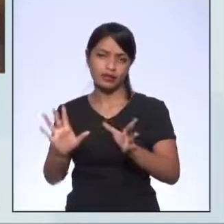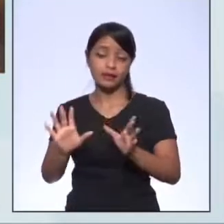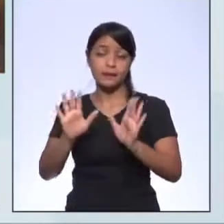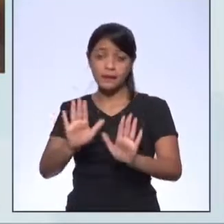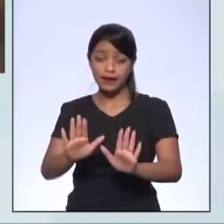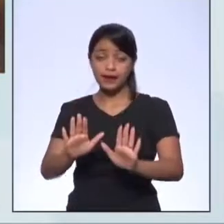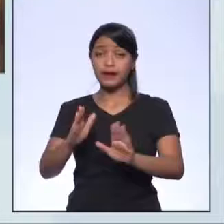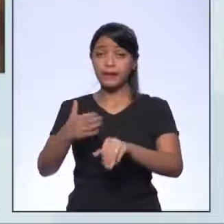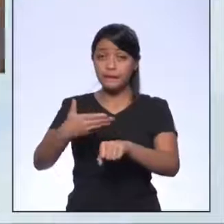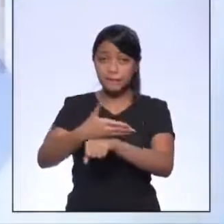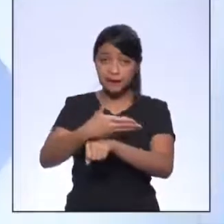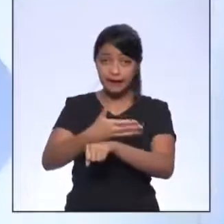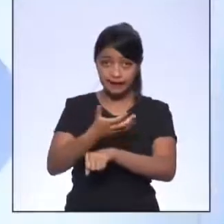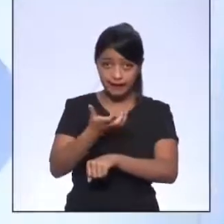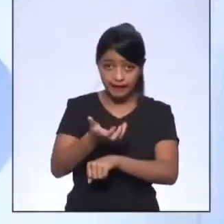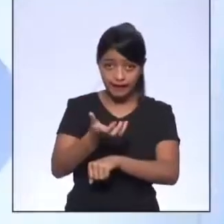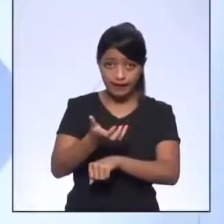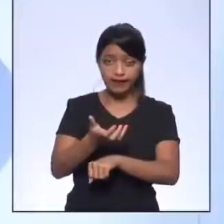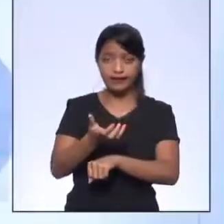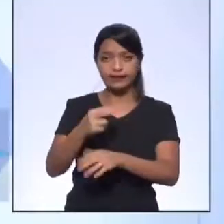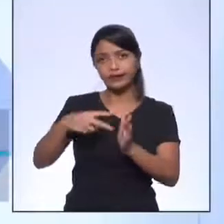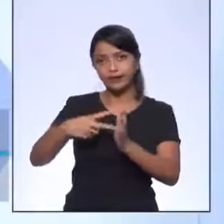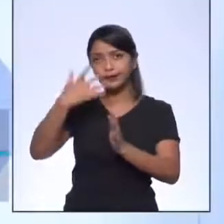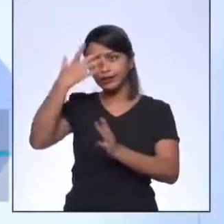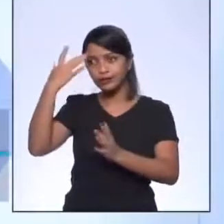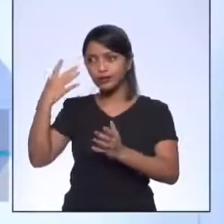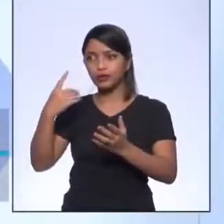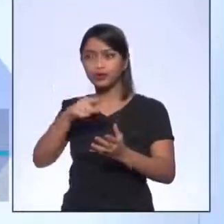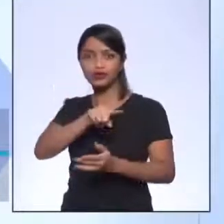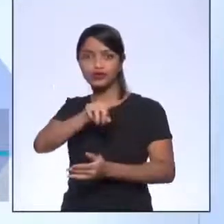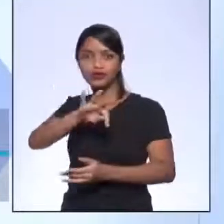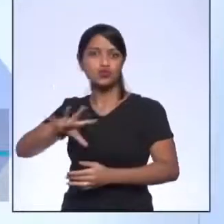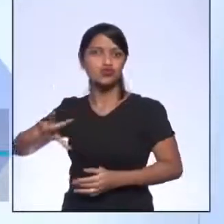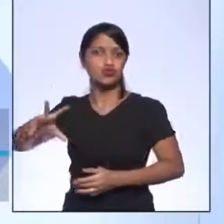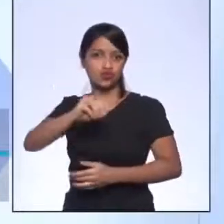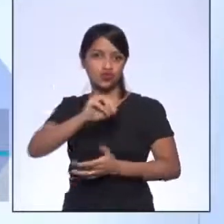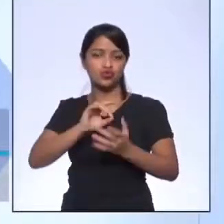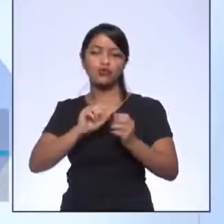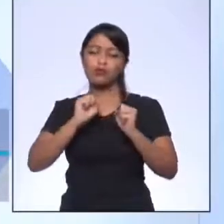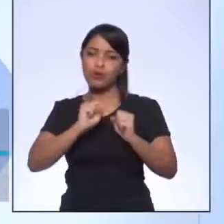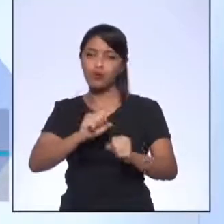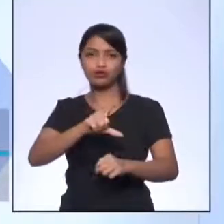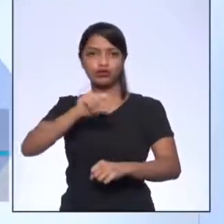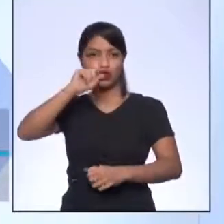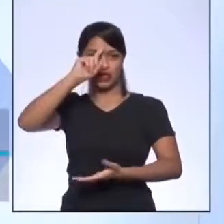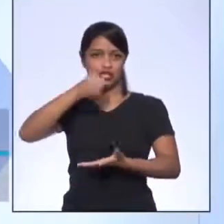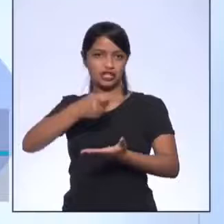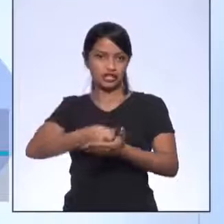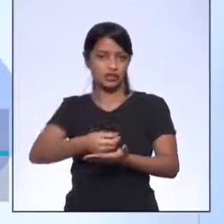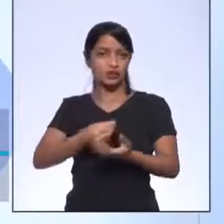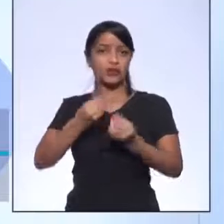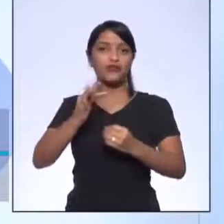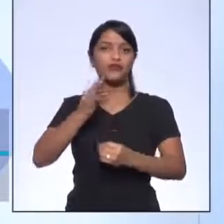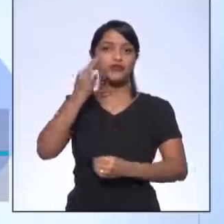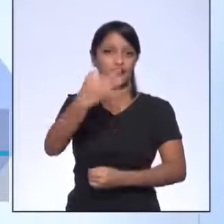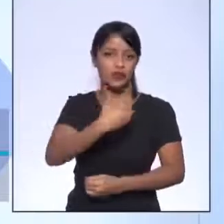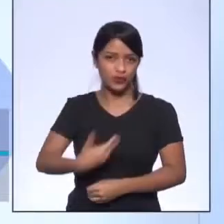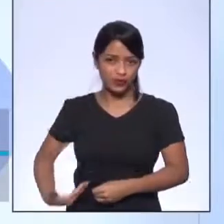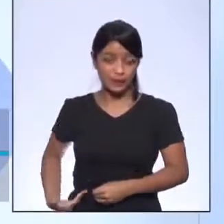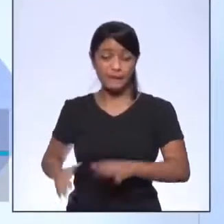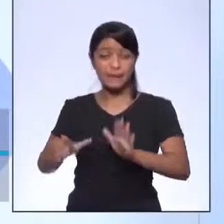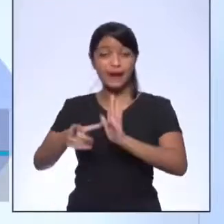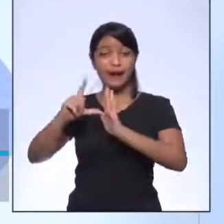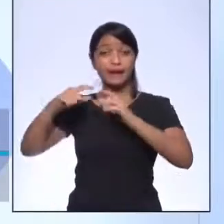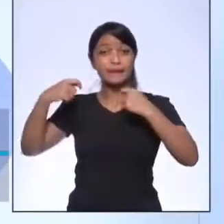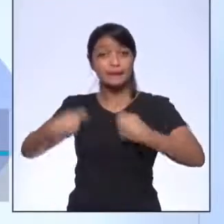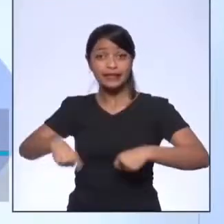decidir os rumos daquela nação, é necessário que você seja um cidadão. Vou colocar para vocês na